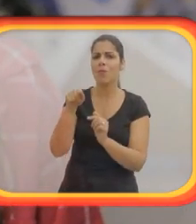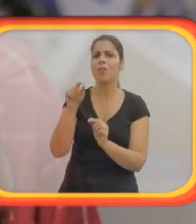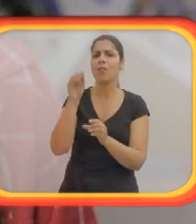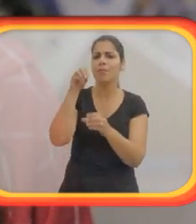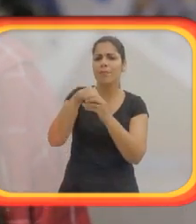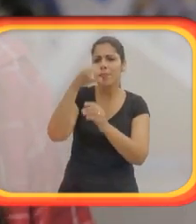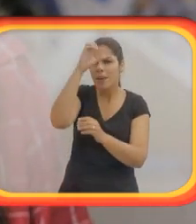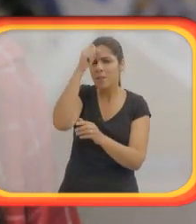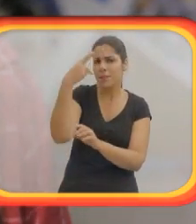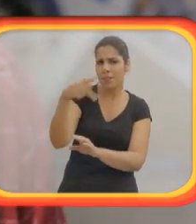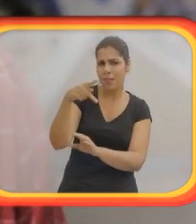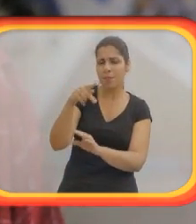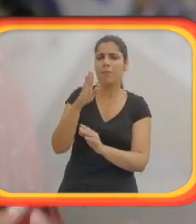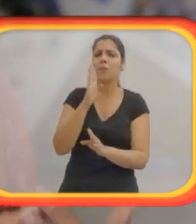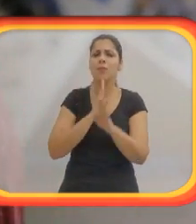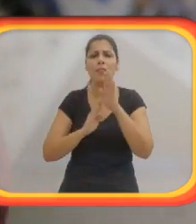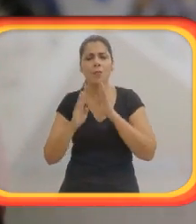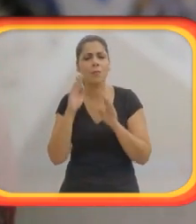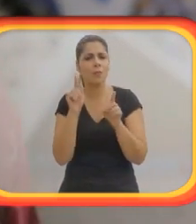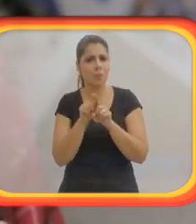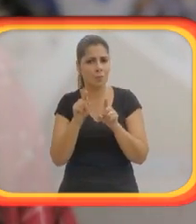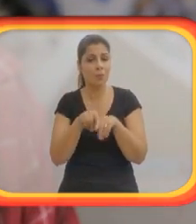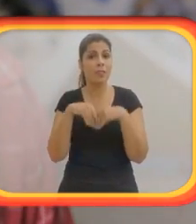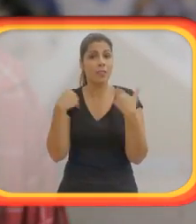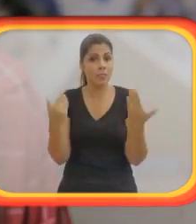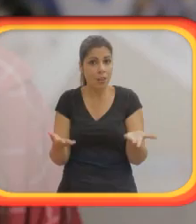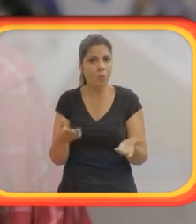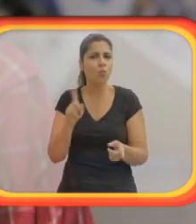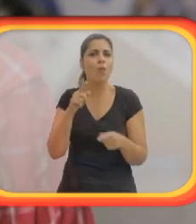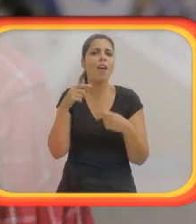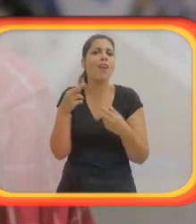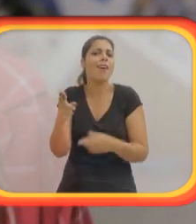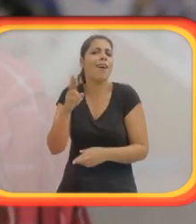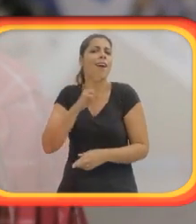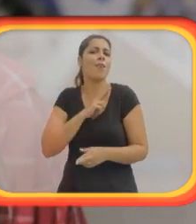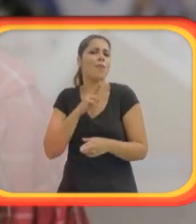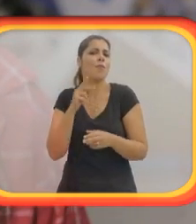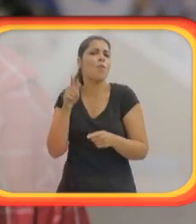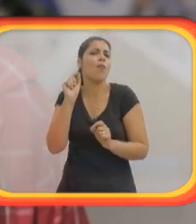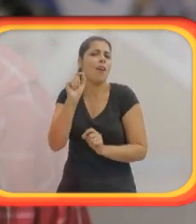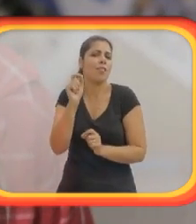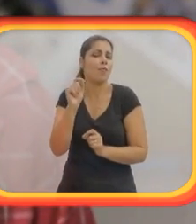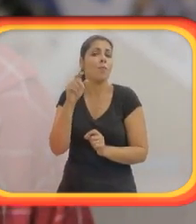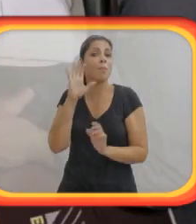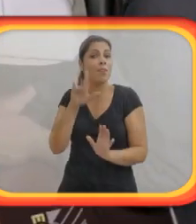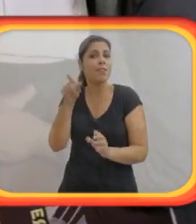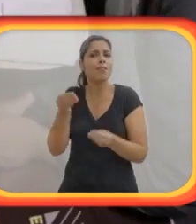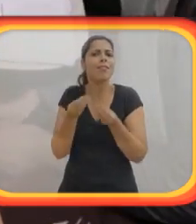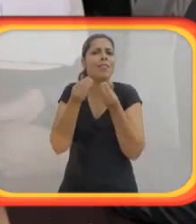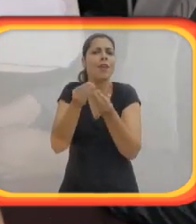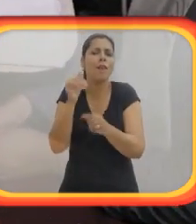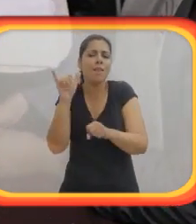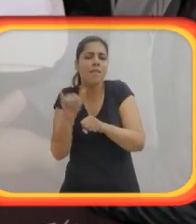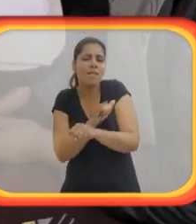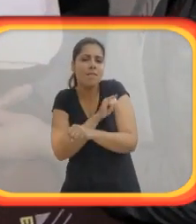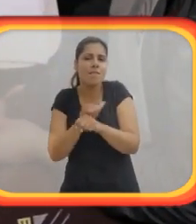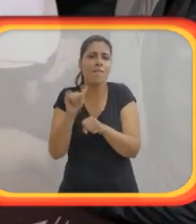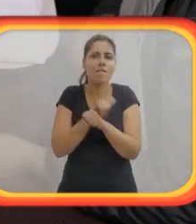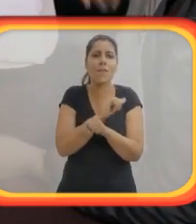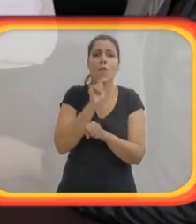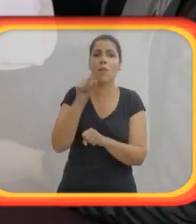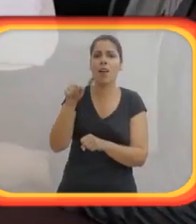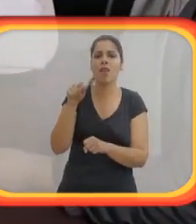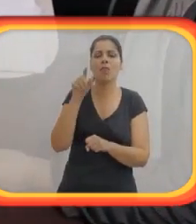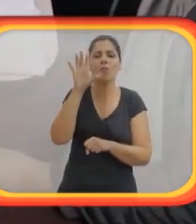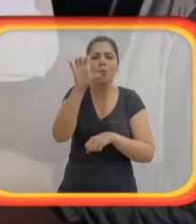mediador é você proporcionar ao aluno que ele construa aquela aprendizagem dele, o conhecimento. Então não é você dar